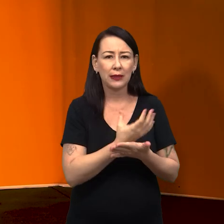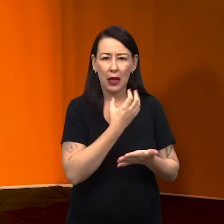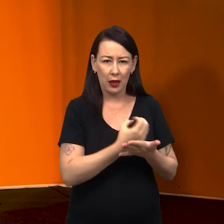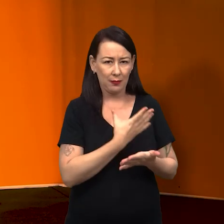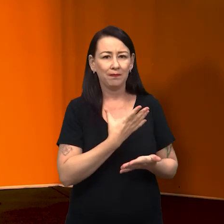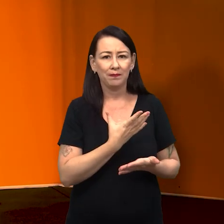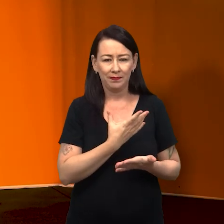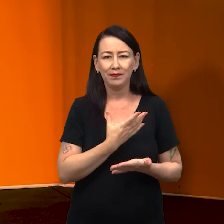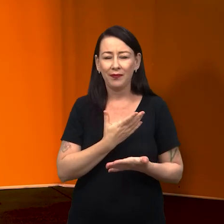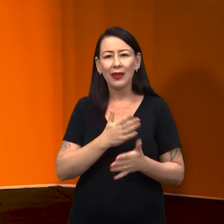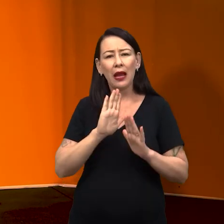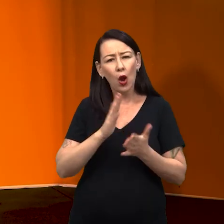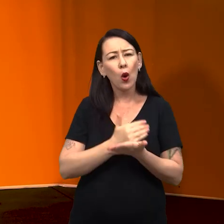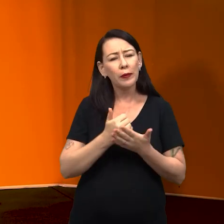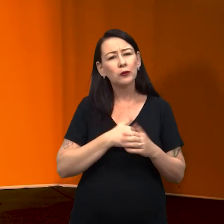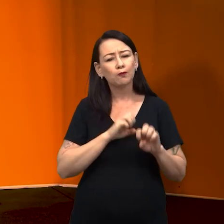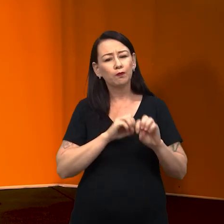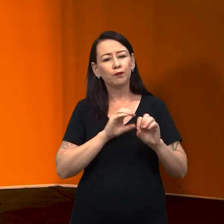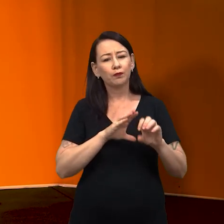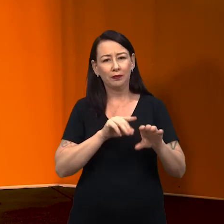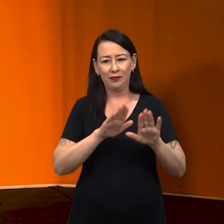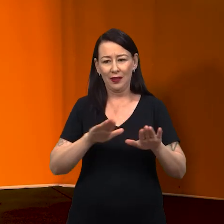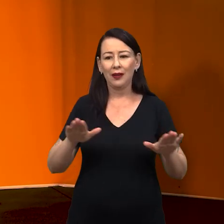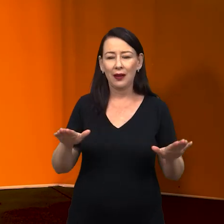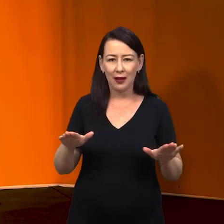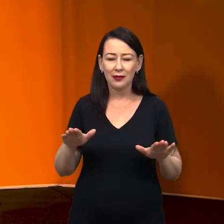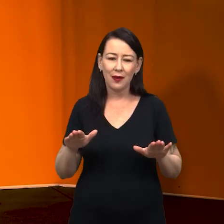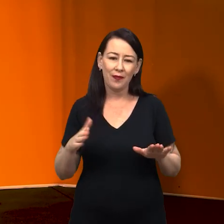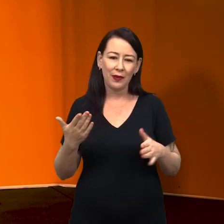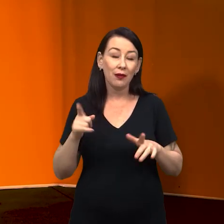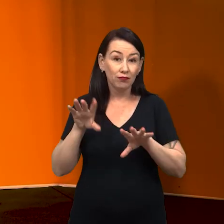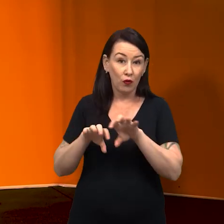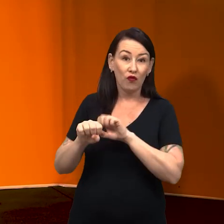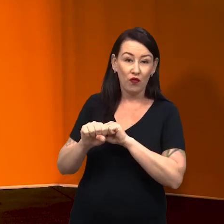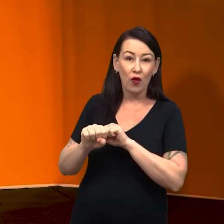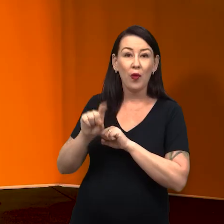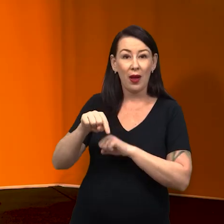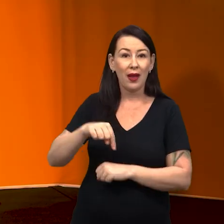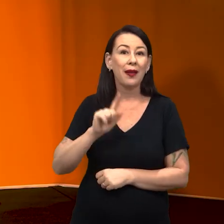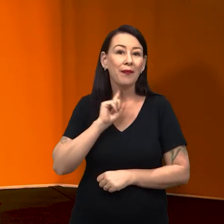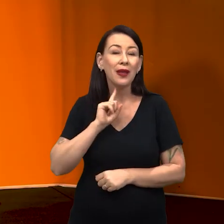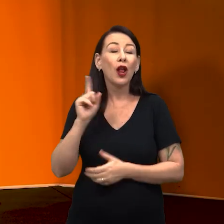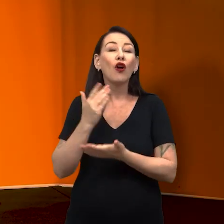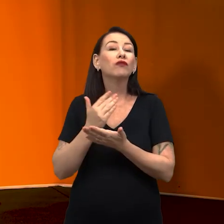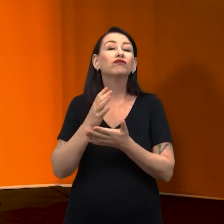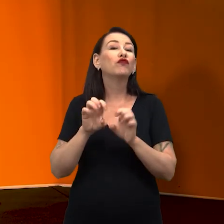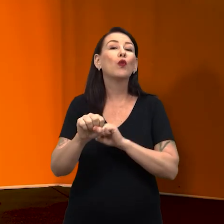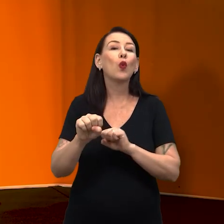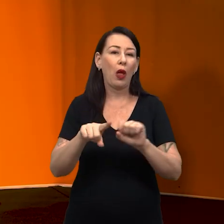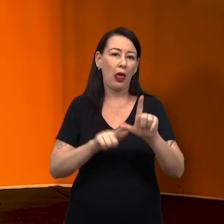Então eu comecei a alfabetizar as crianças. Eu tenho uma formação inicial na minha graduação aqui em Minas, foi letras. Então